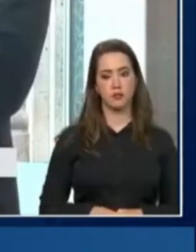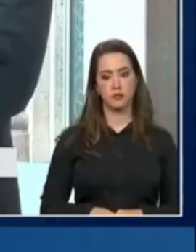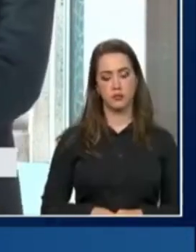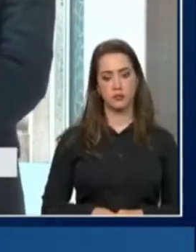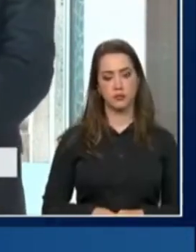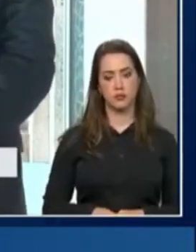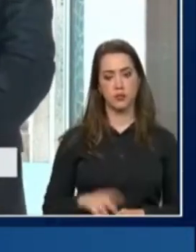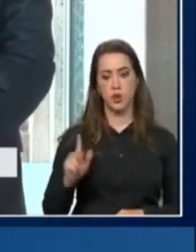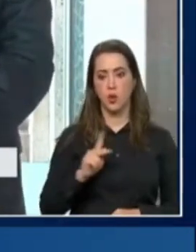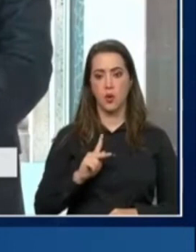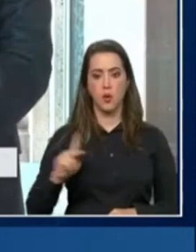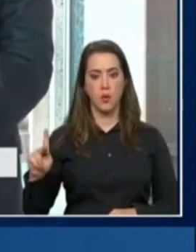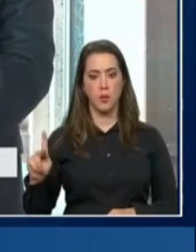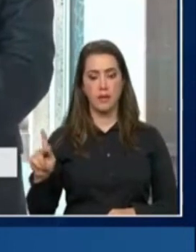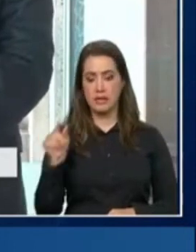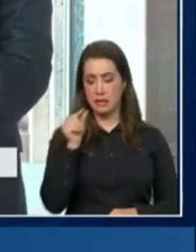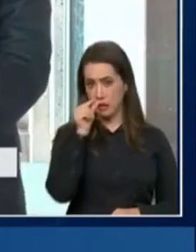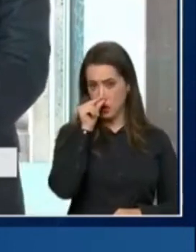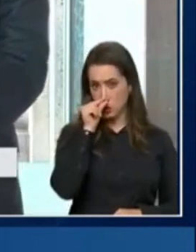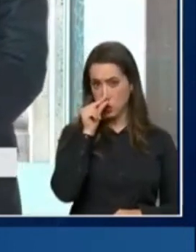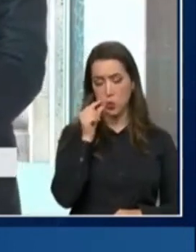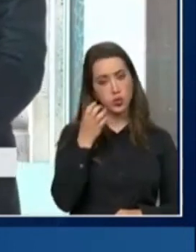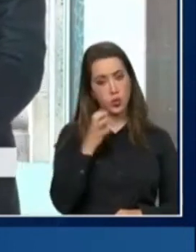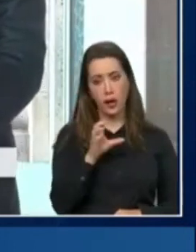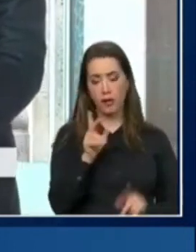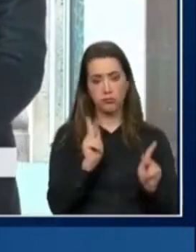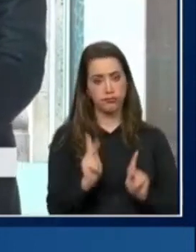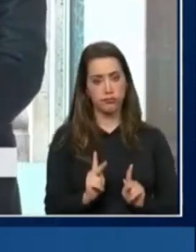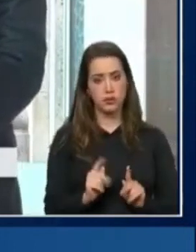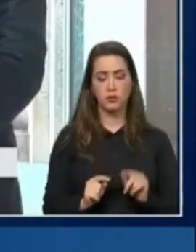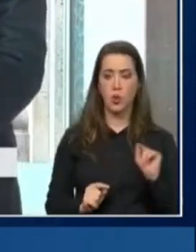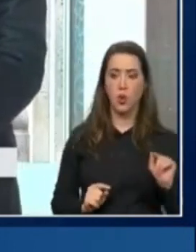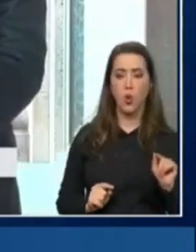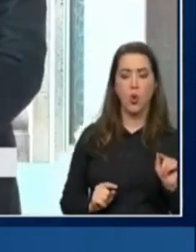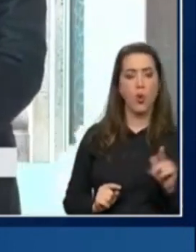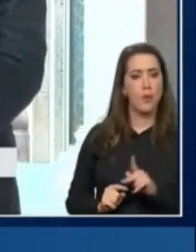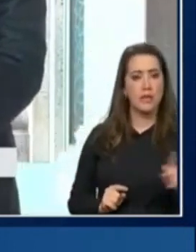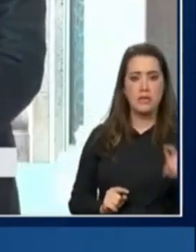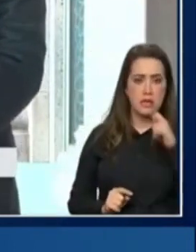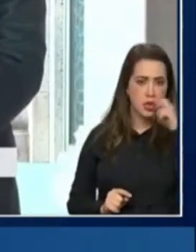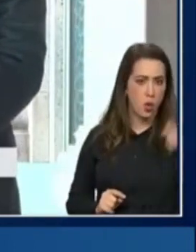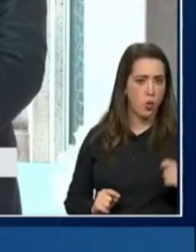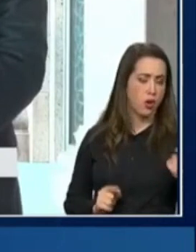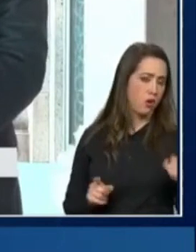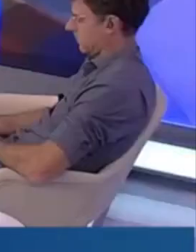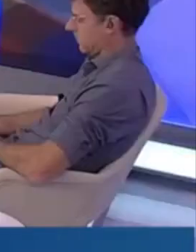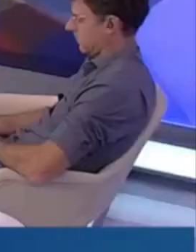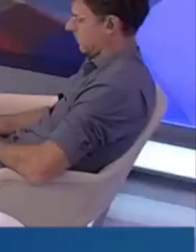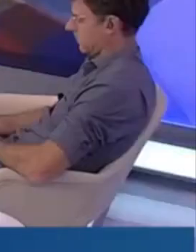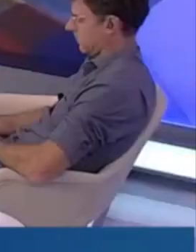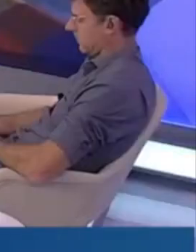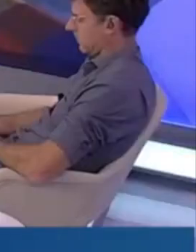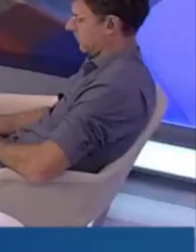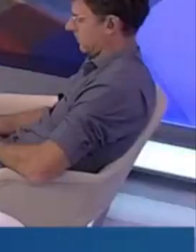em relação à China do que a postura de Emmanuel Macron. Recebeu muitos elogios da imprensa americana, muitos elogios da imprensa